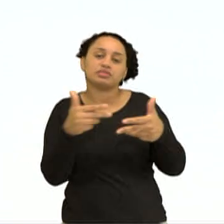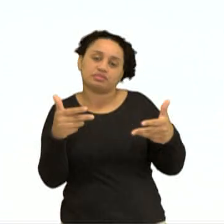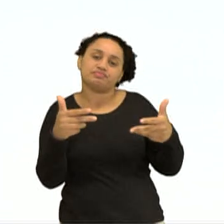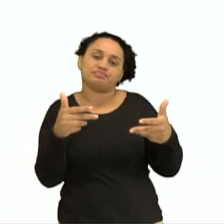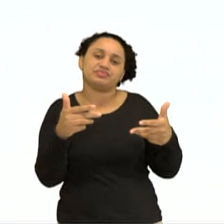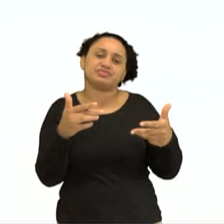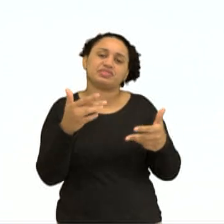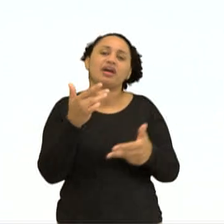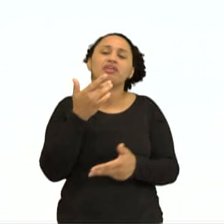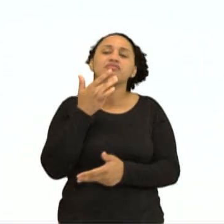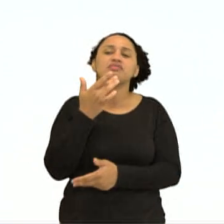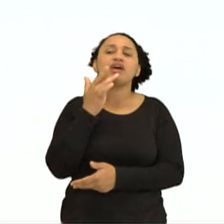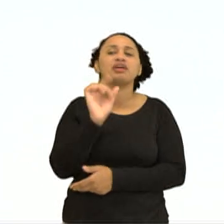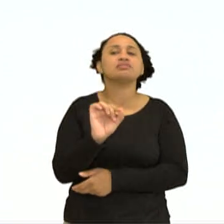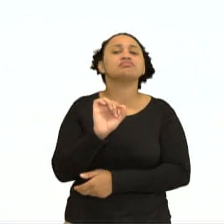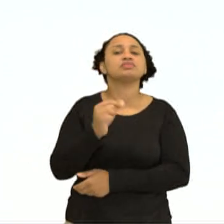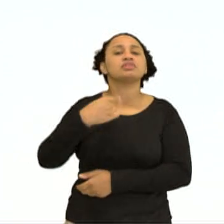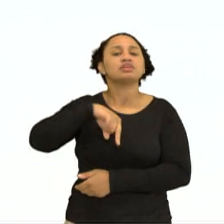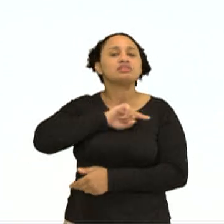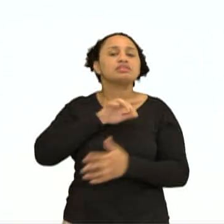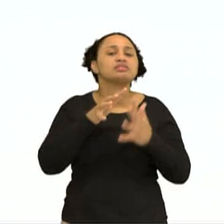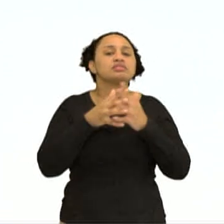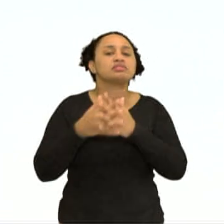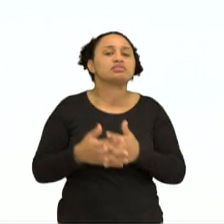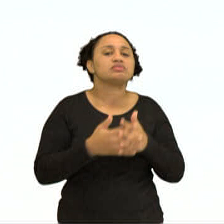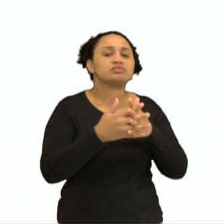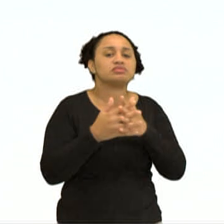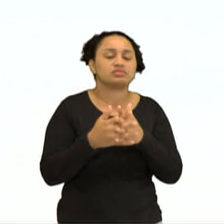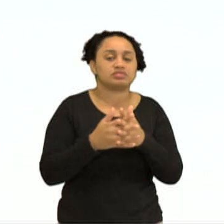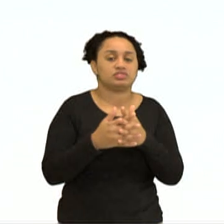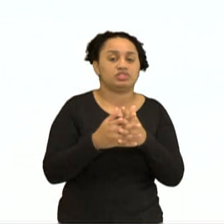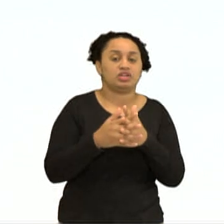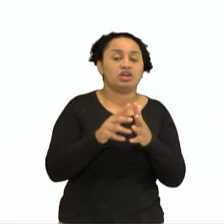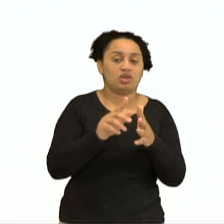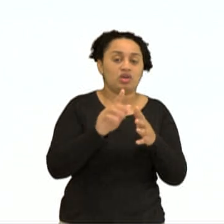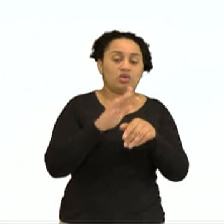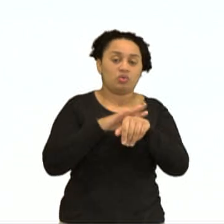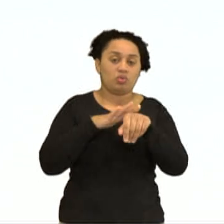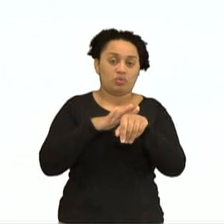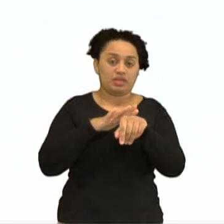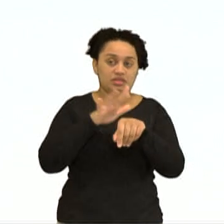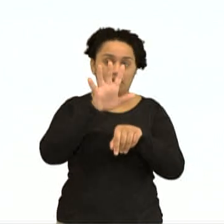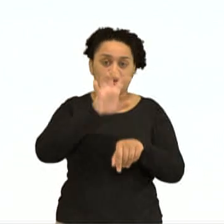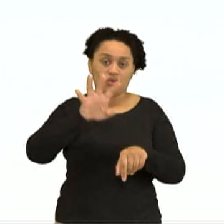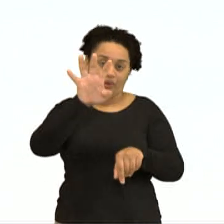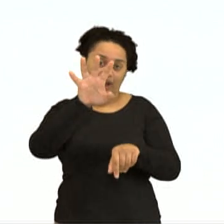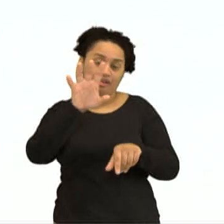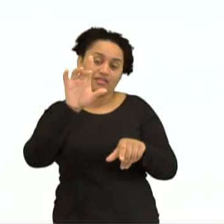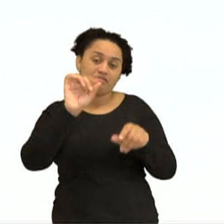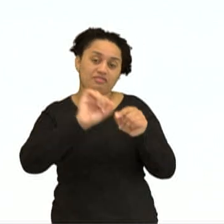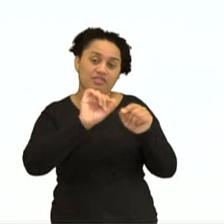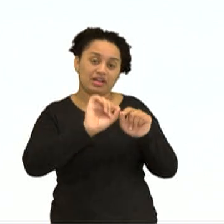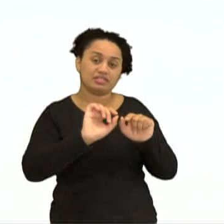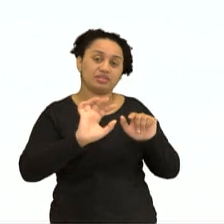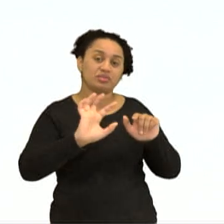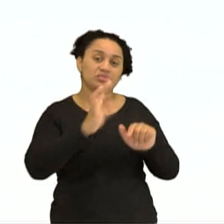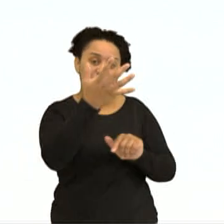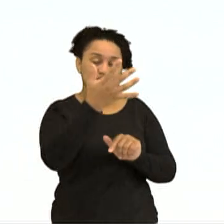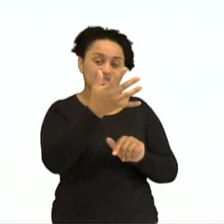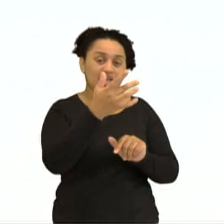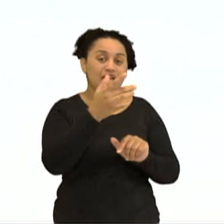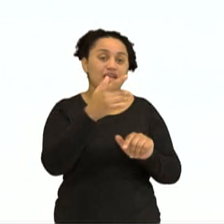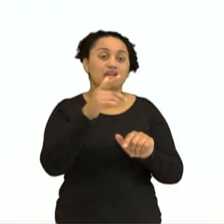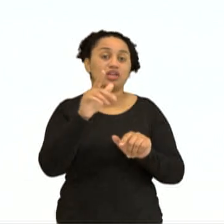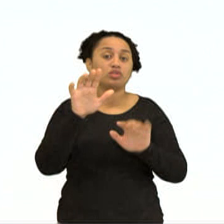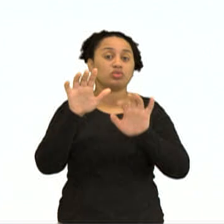muito fácil a gente se confundir com doenças causadas pelo ar e as doenças transmitidas pelo